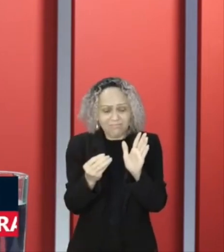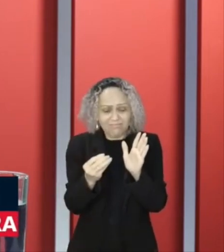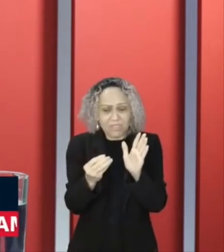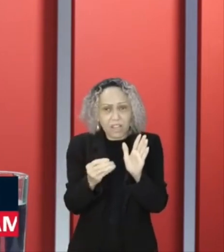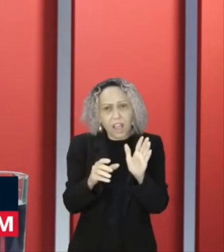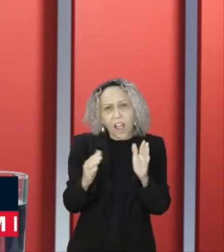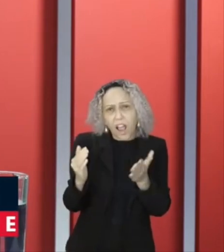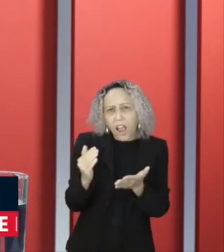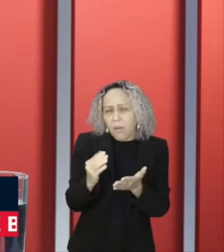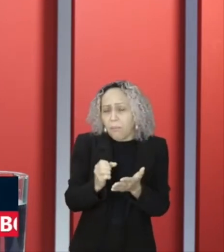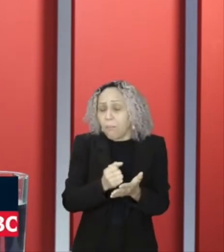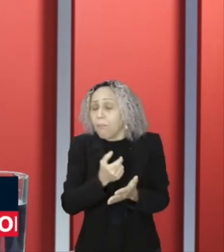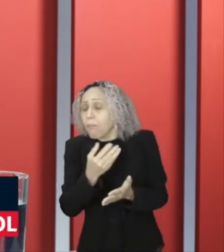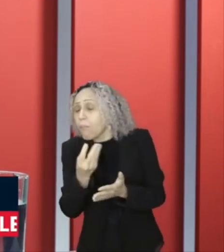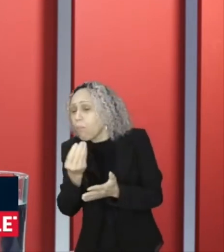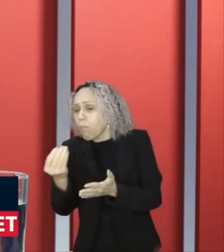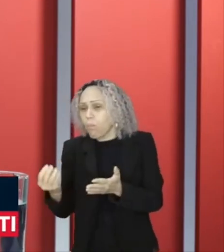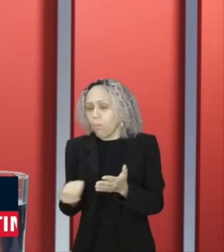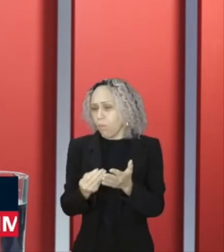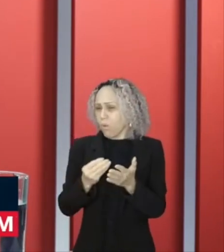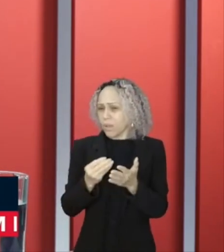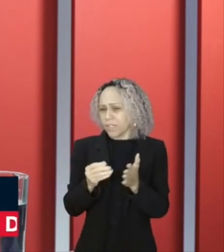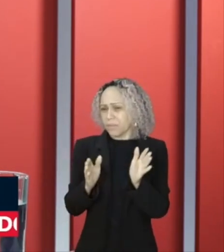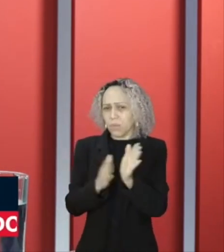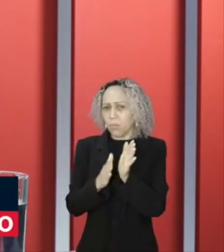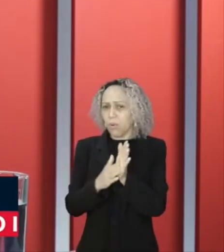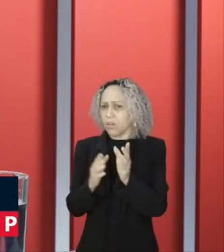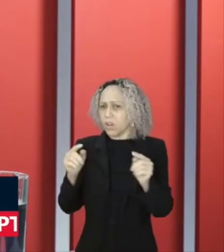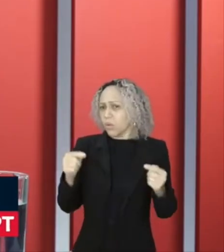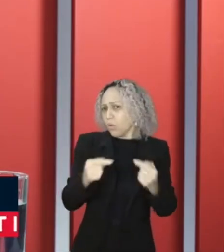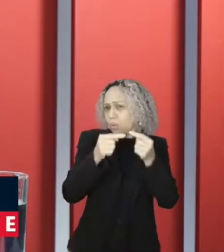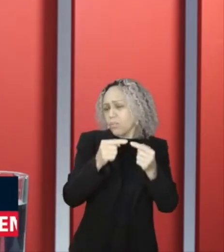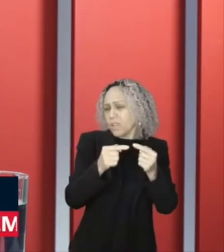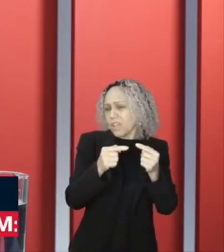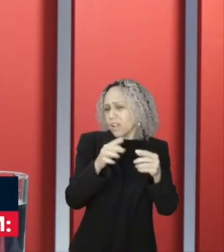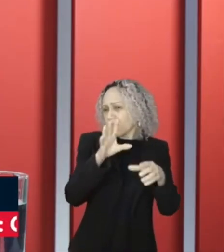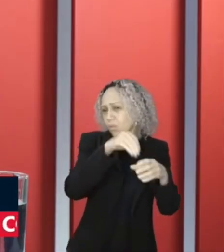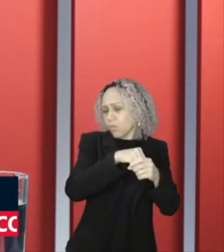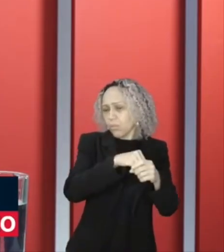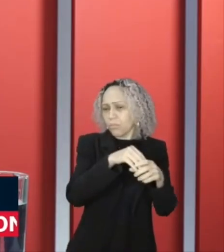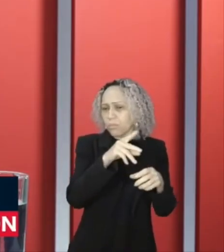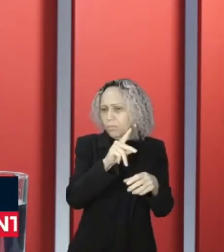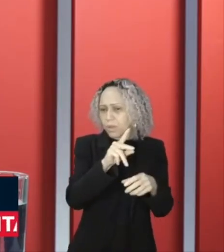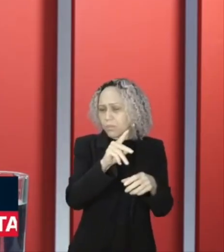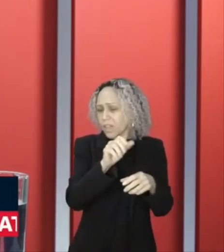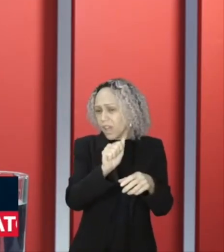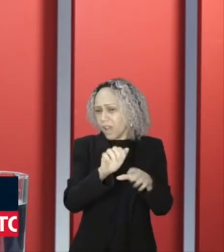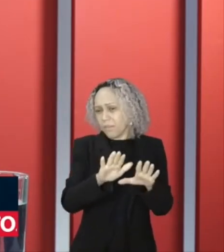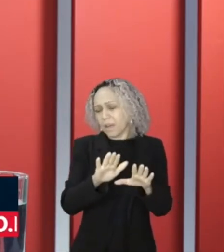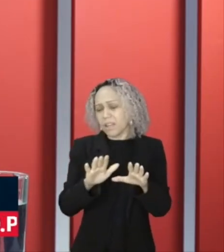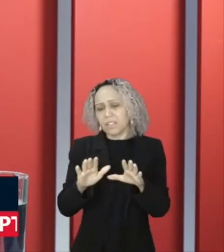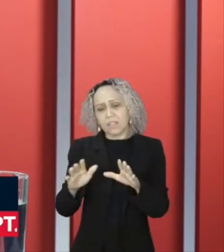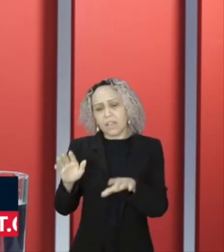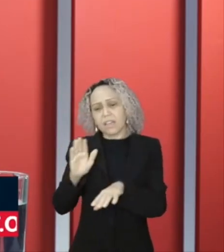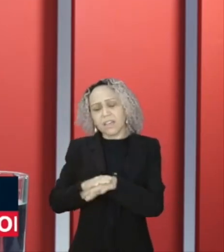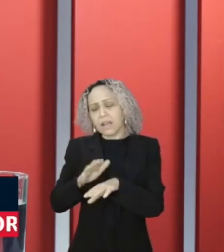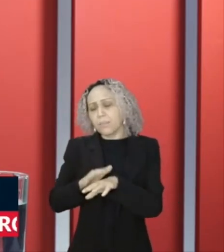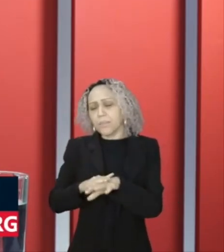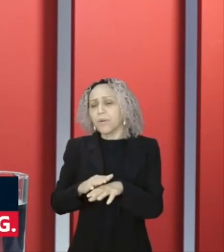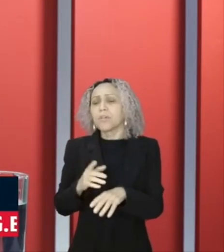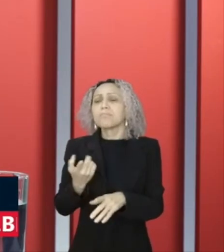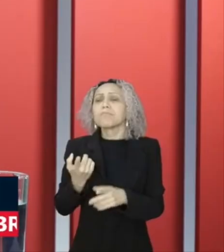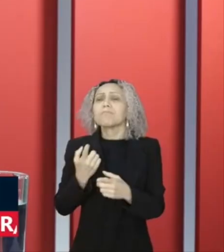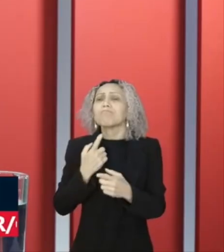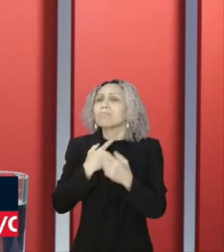demandas legítimas da população ou de carreiras profissionais, que exigiam